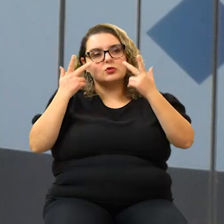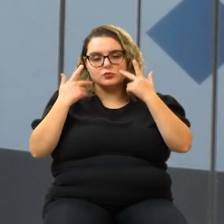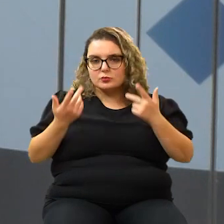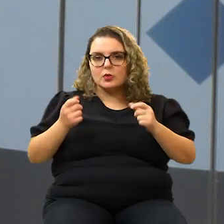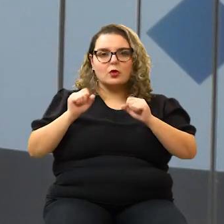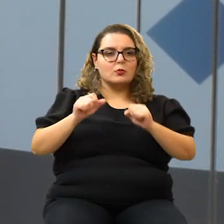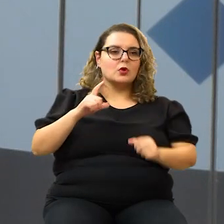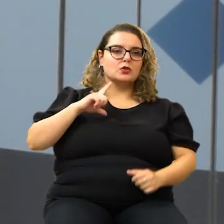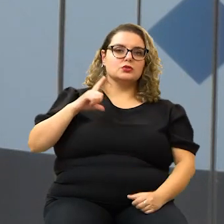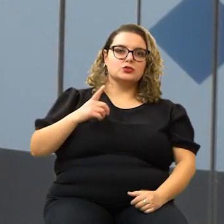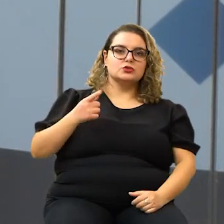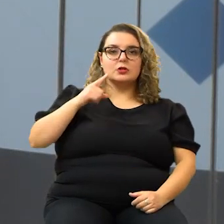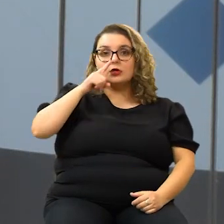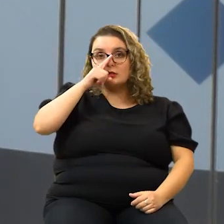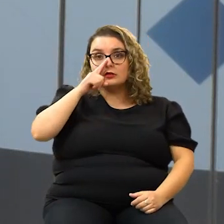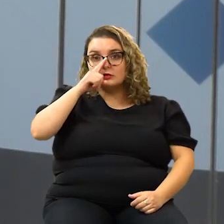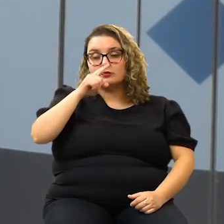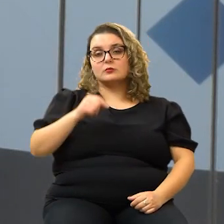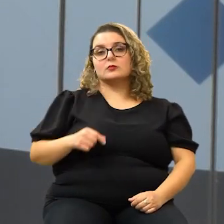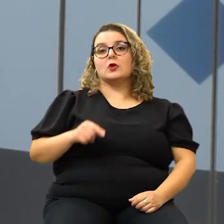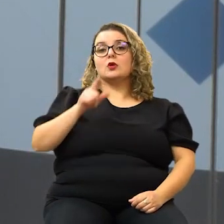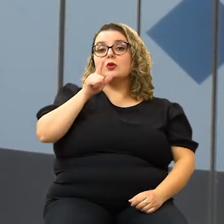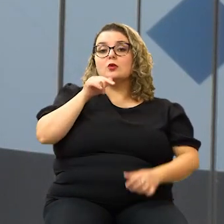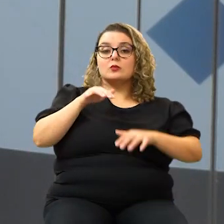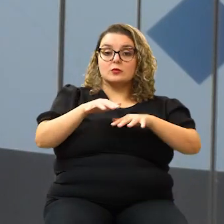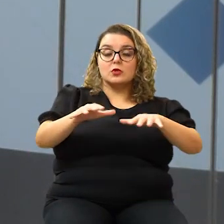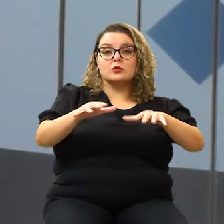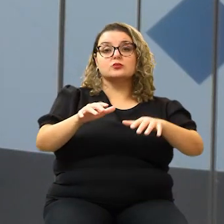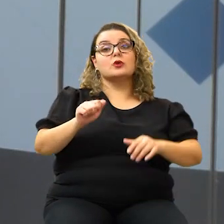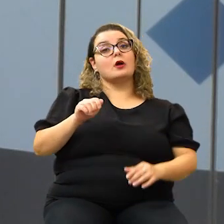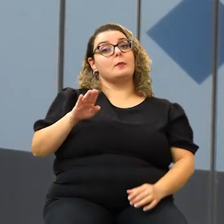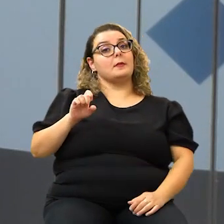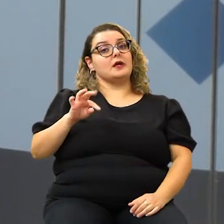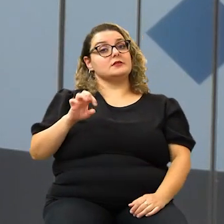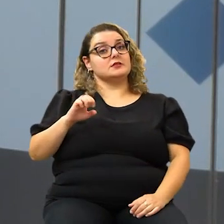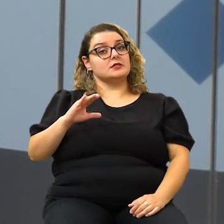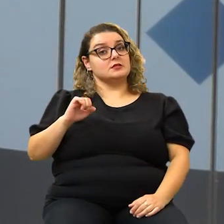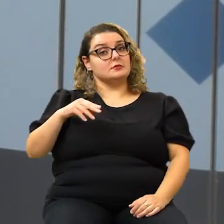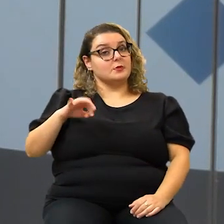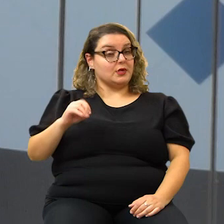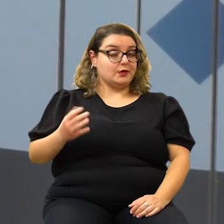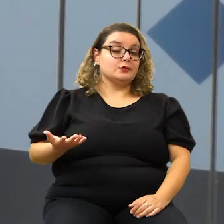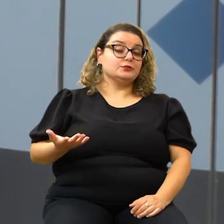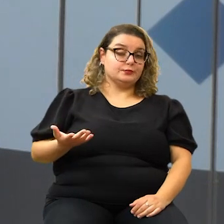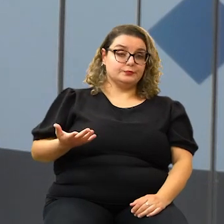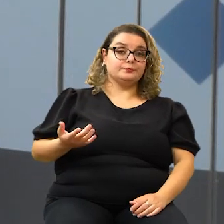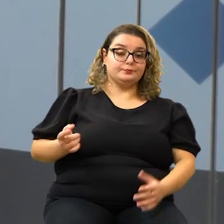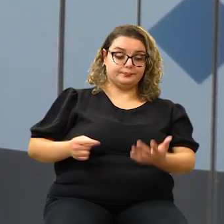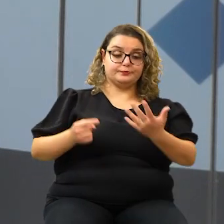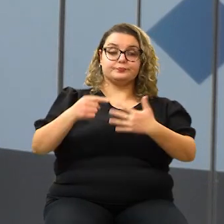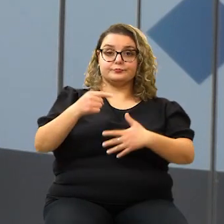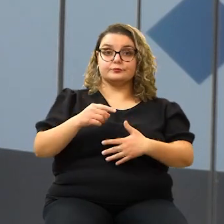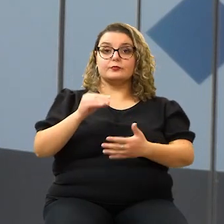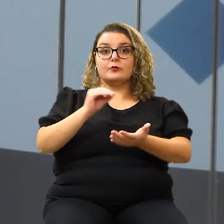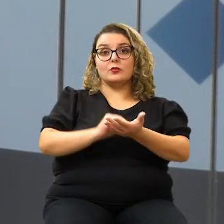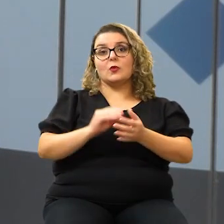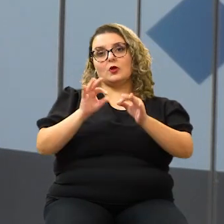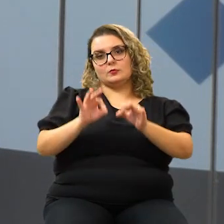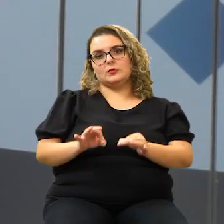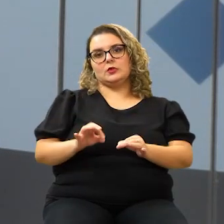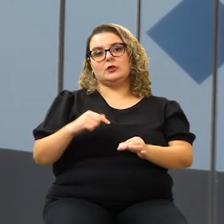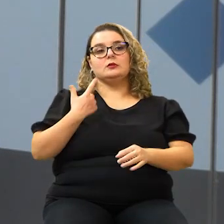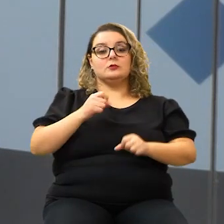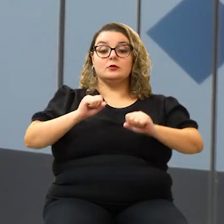ter risco com o abastecimento de água, né? Então são questões que trazem aí uma incerteza, então a gente precisa se